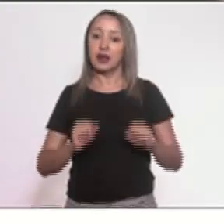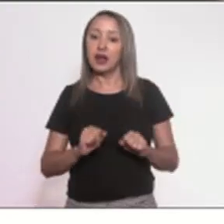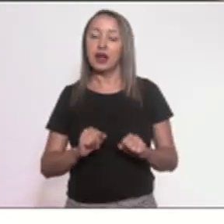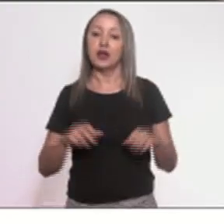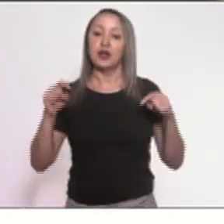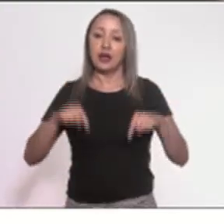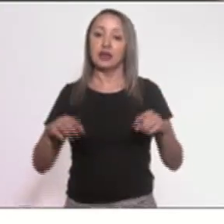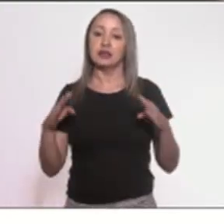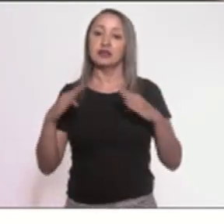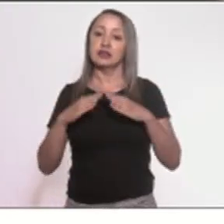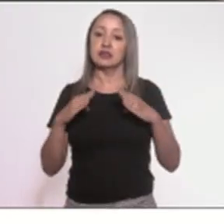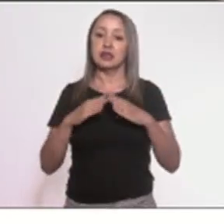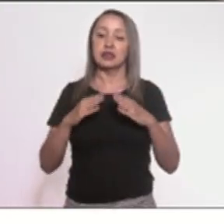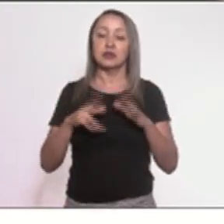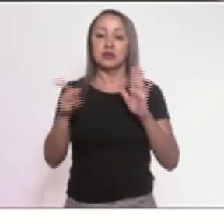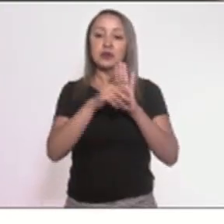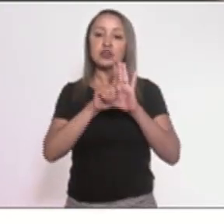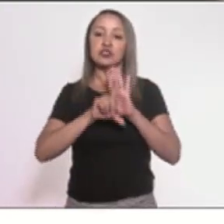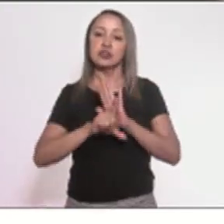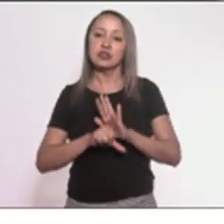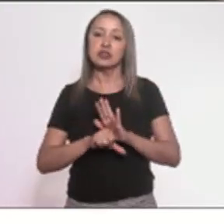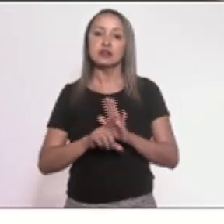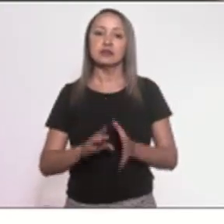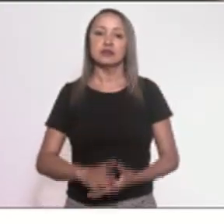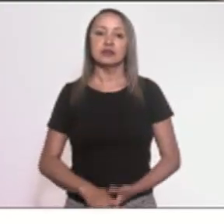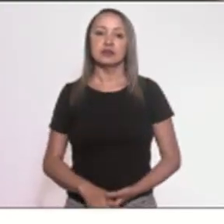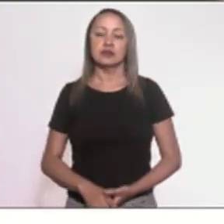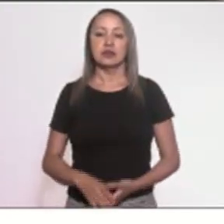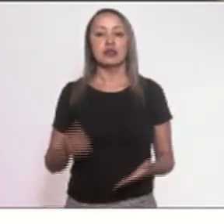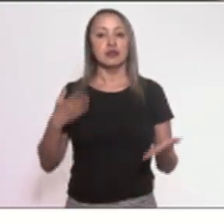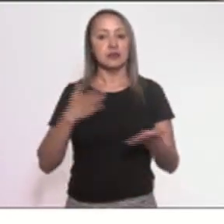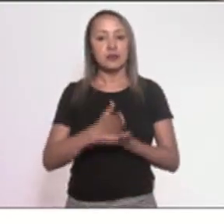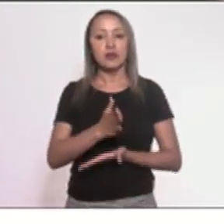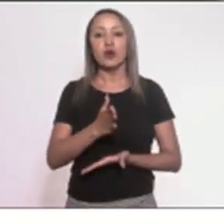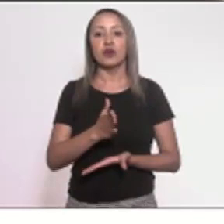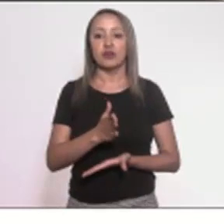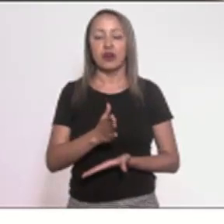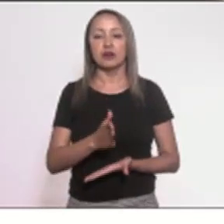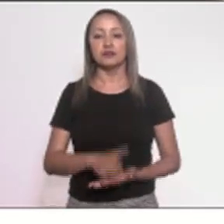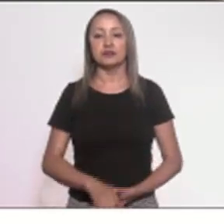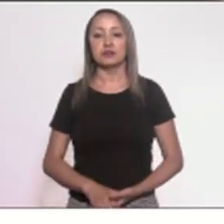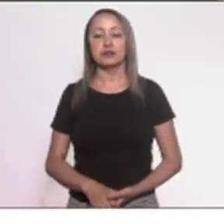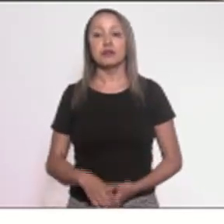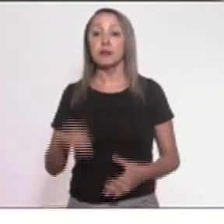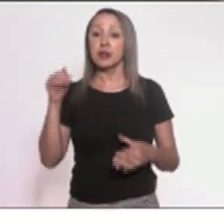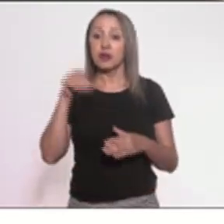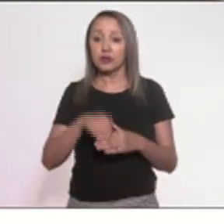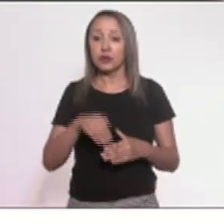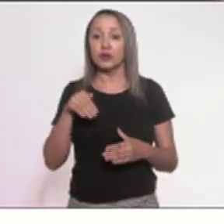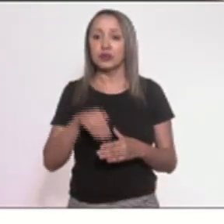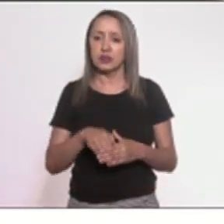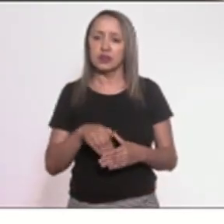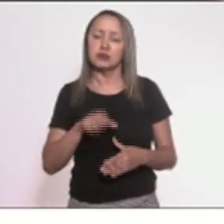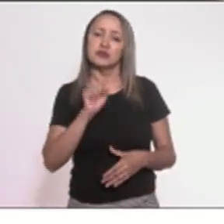com relação ao projeto de lei que acabamos de aprovar. É claro que votamos favoravelmente, porque